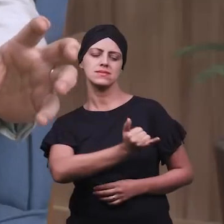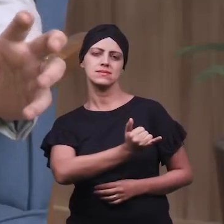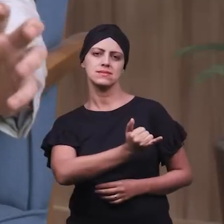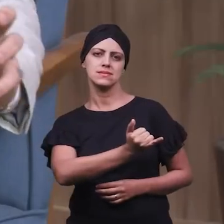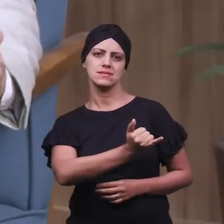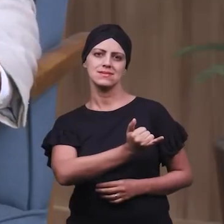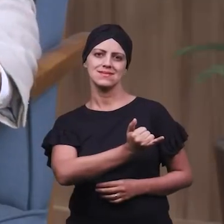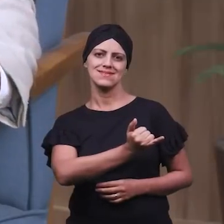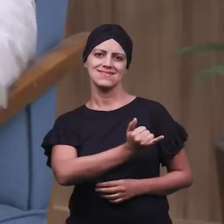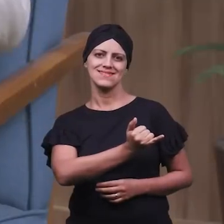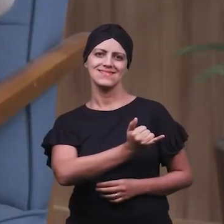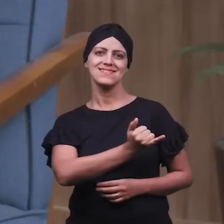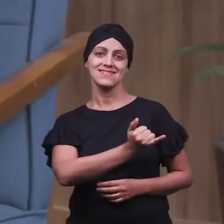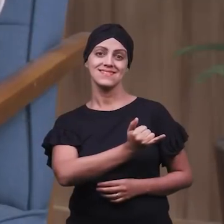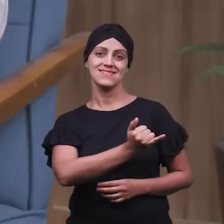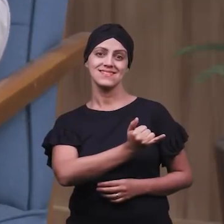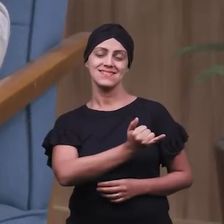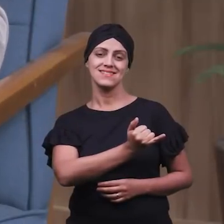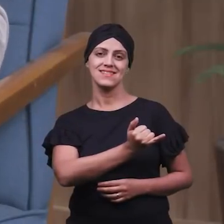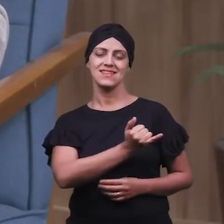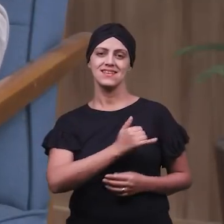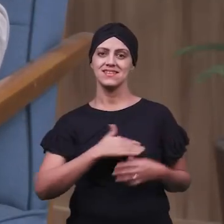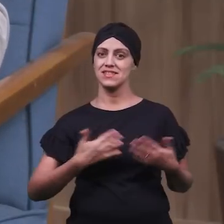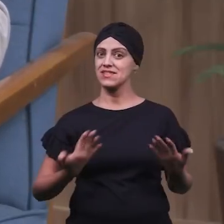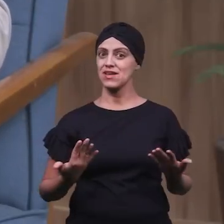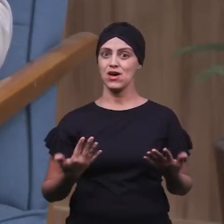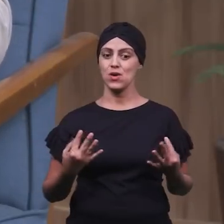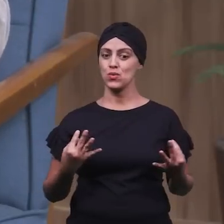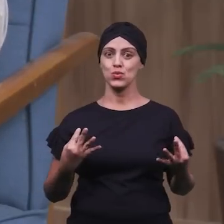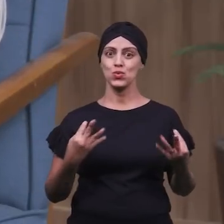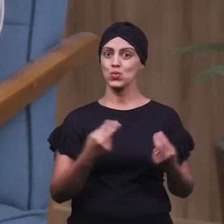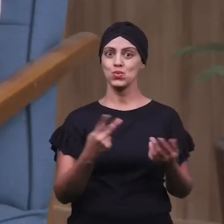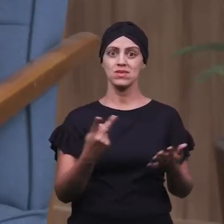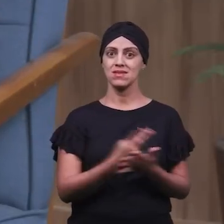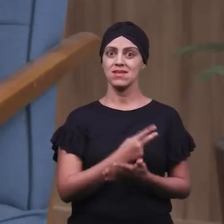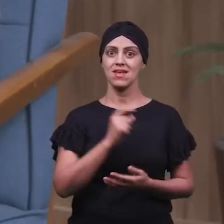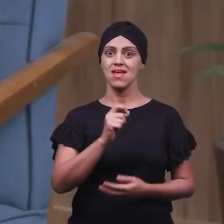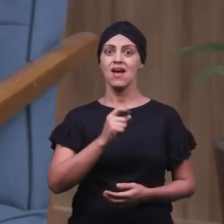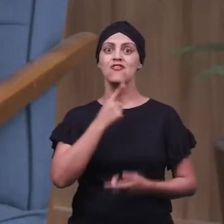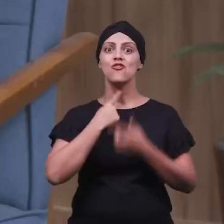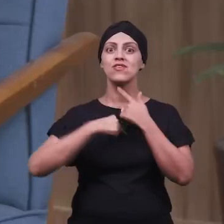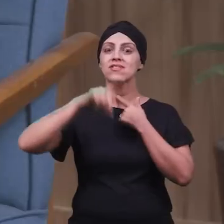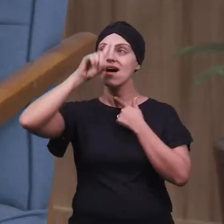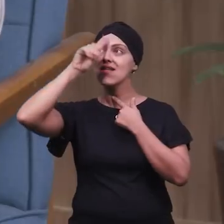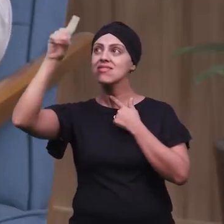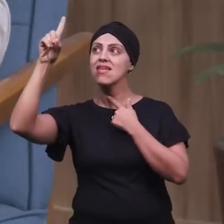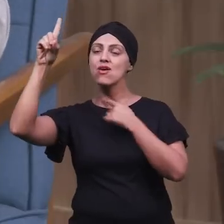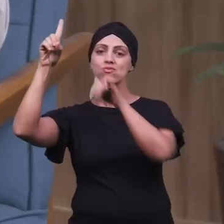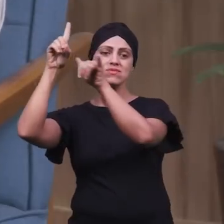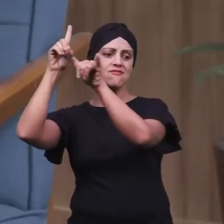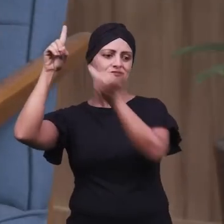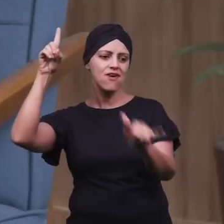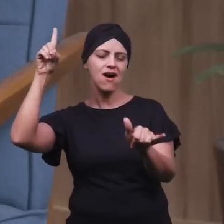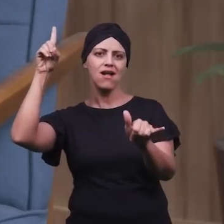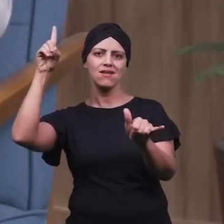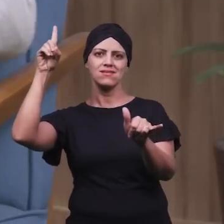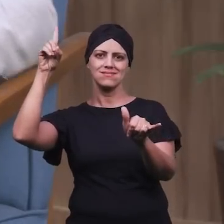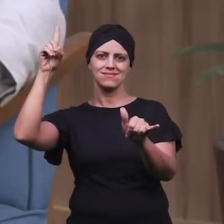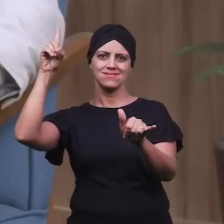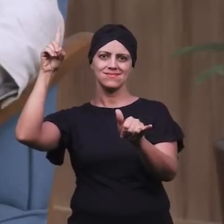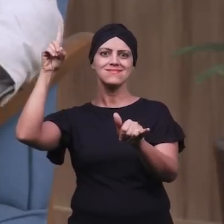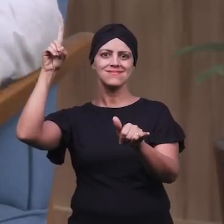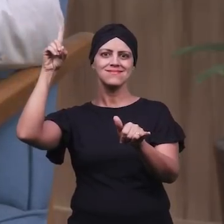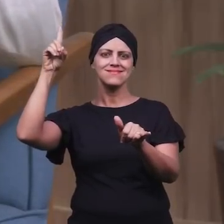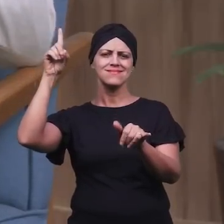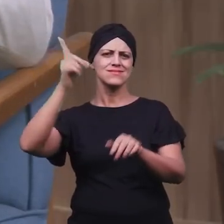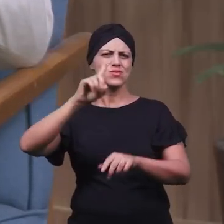Moisés. Então, tudo que vem depois daquilo é a voz de Deus, é a vontade de Deus, é a fala de